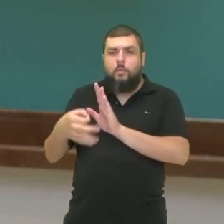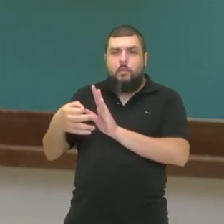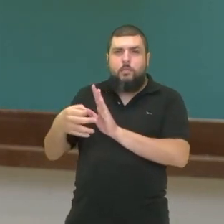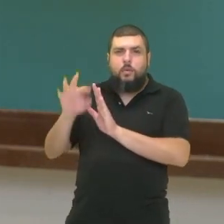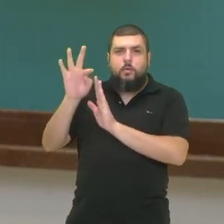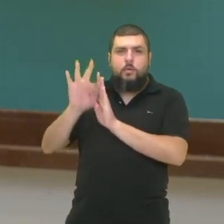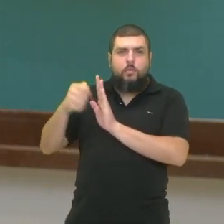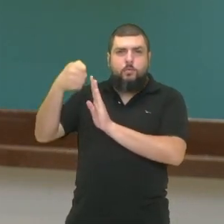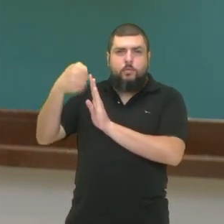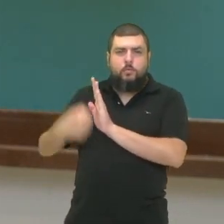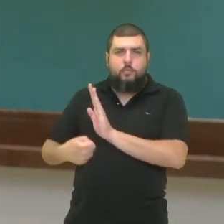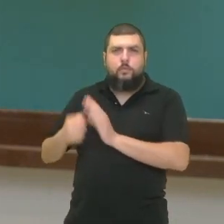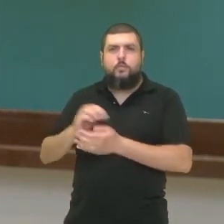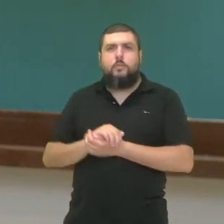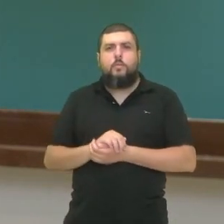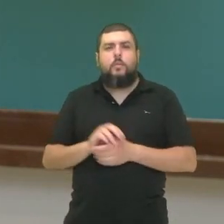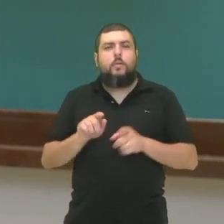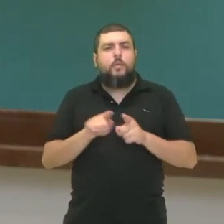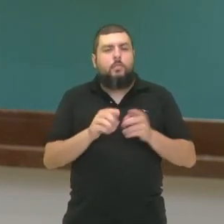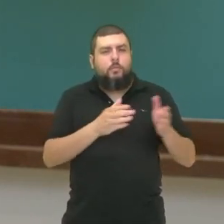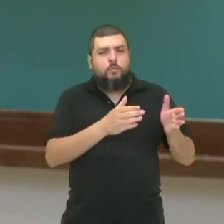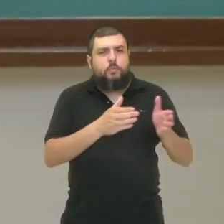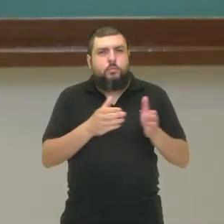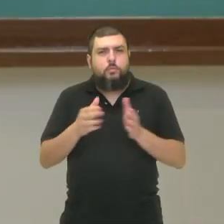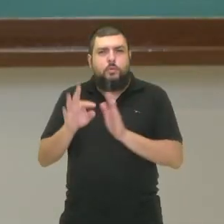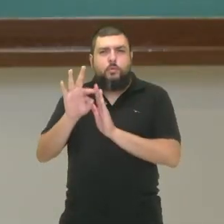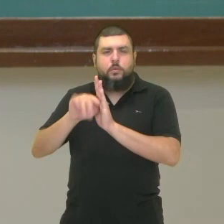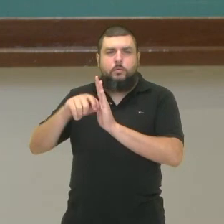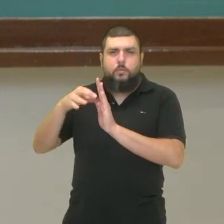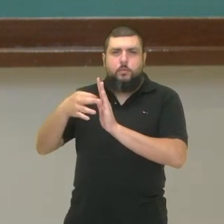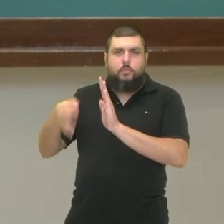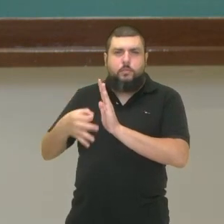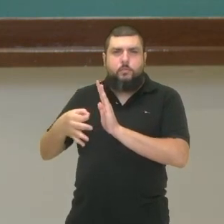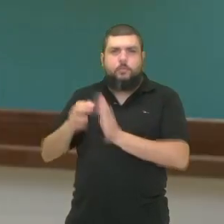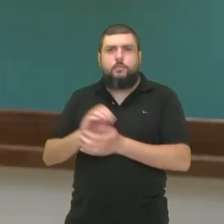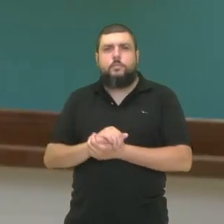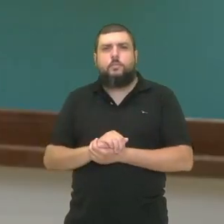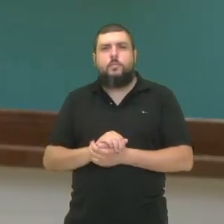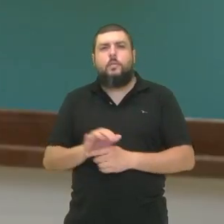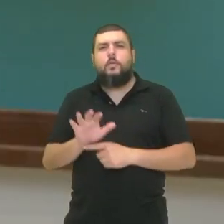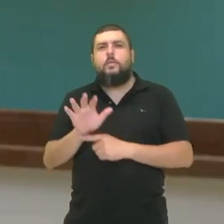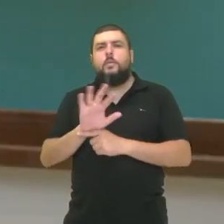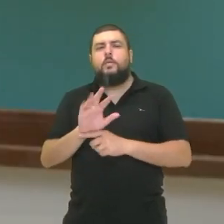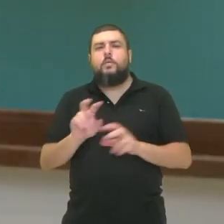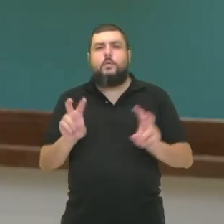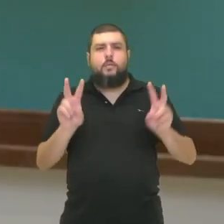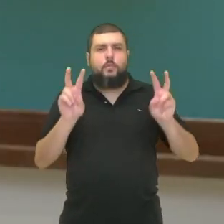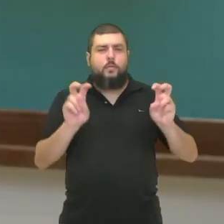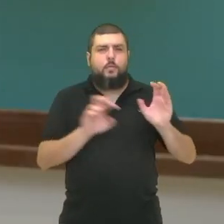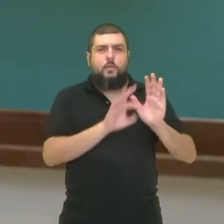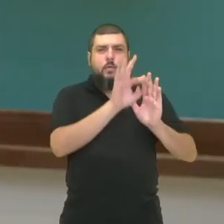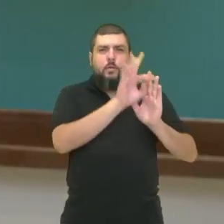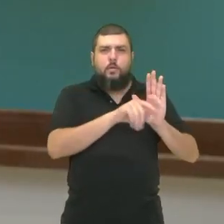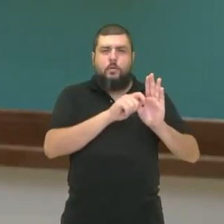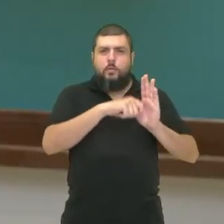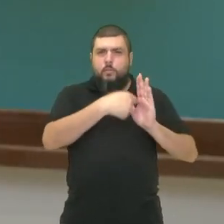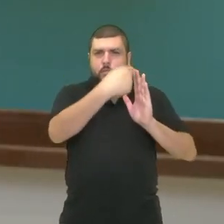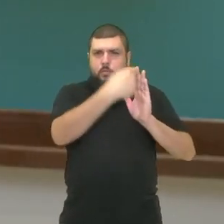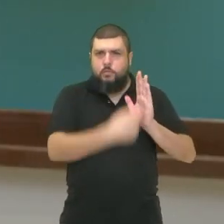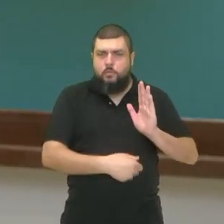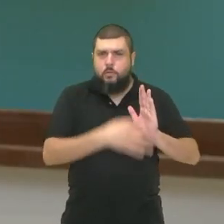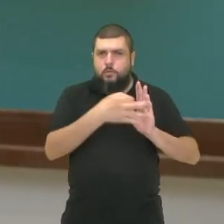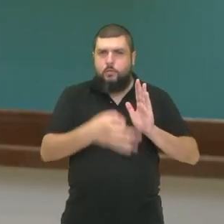passo a passo, um texto argumentativo. Neste vídeo, falamos sobre texto dissertativo